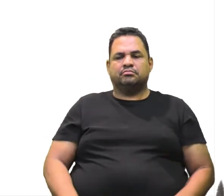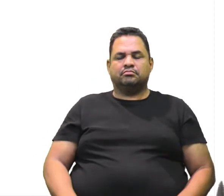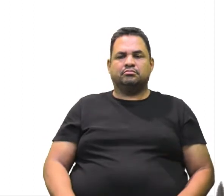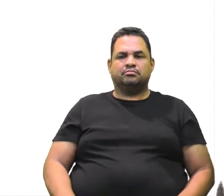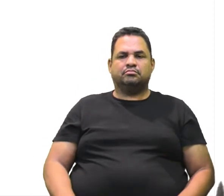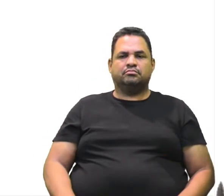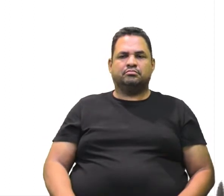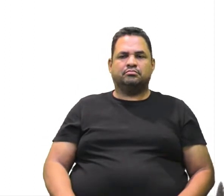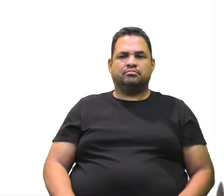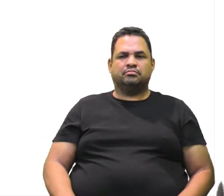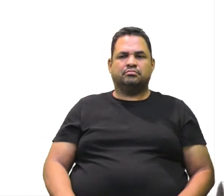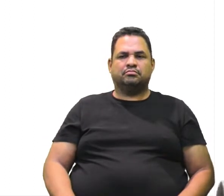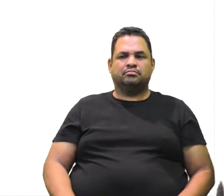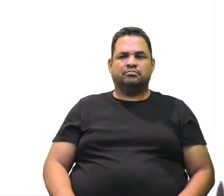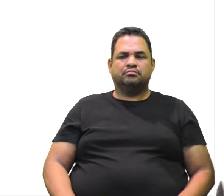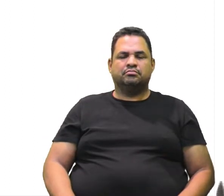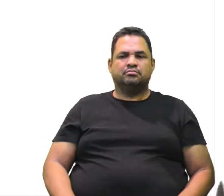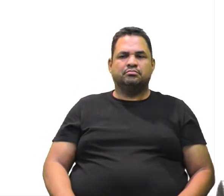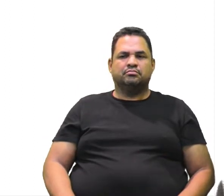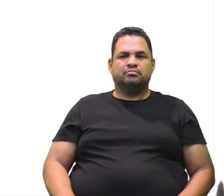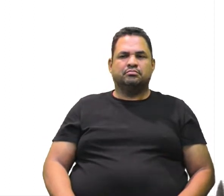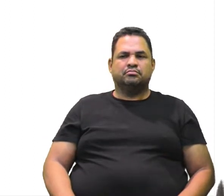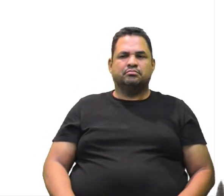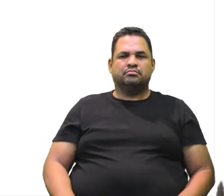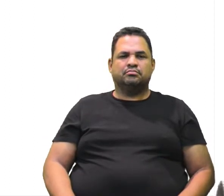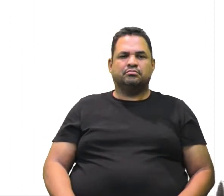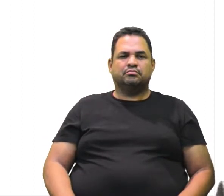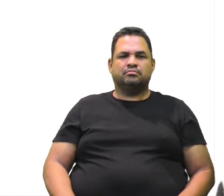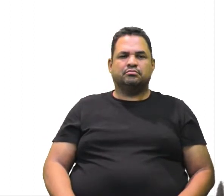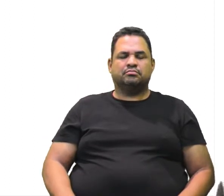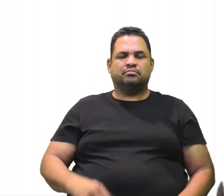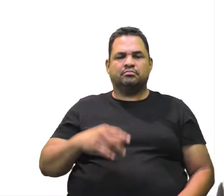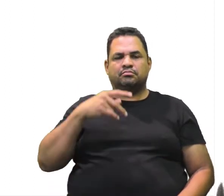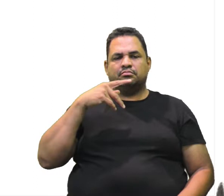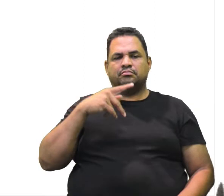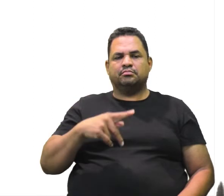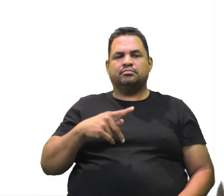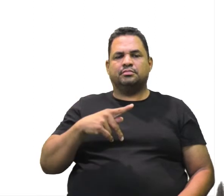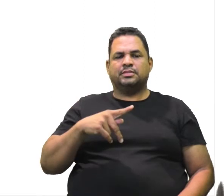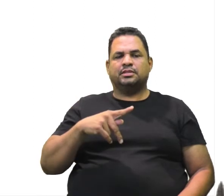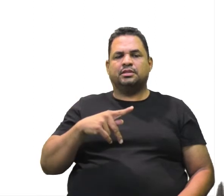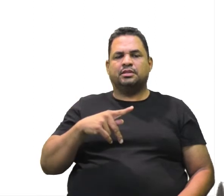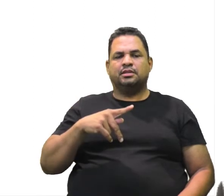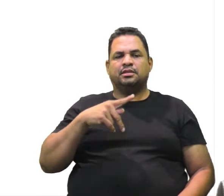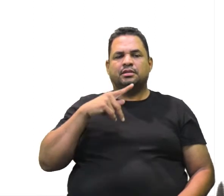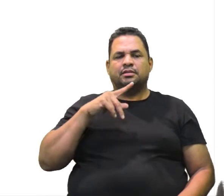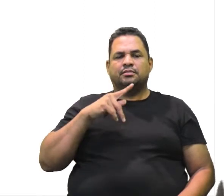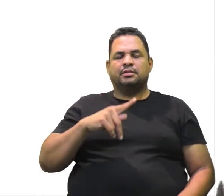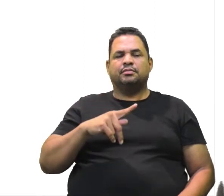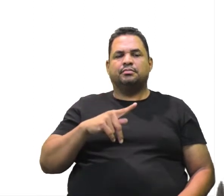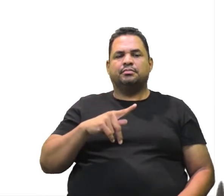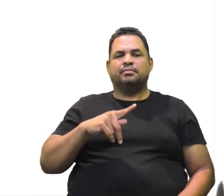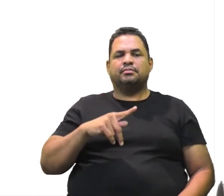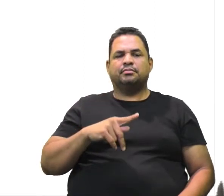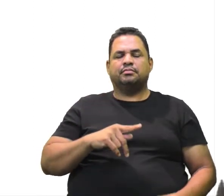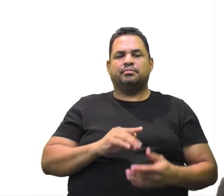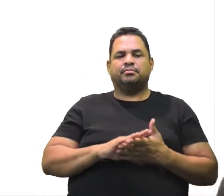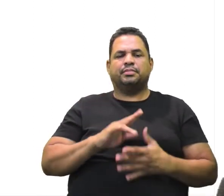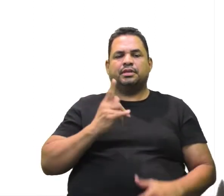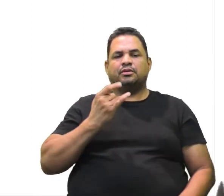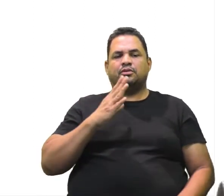2020. Diz o seguinte, desculpa. O peróxido de hidrogênio, peróxido de hidrogênio é água